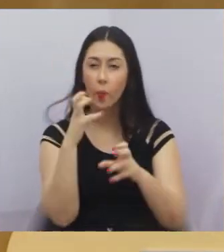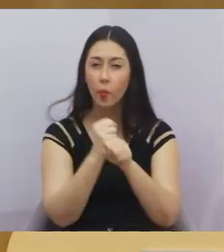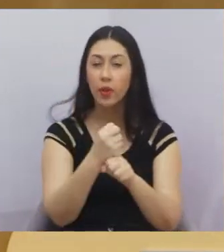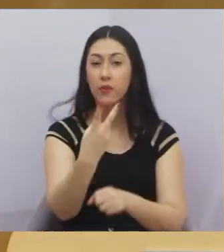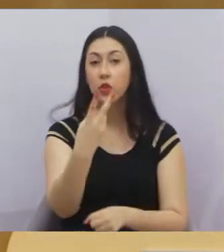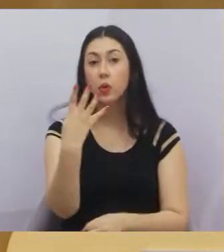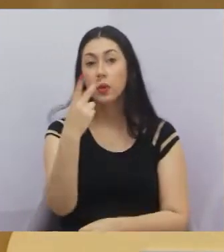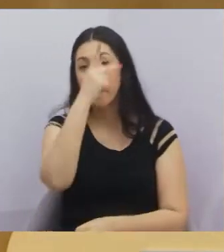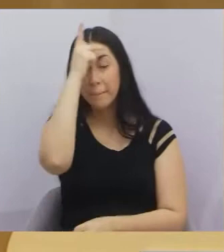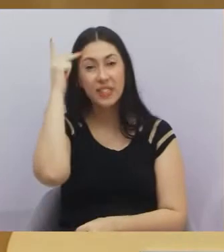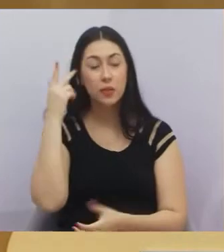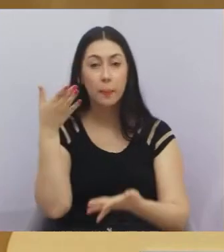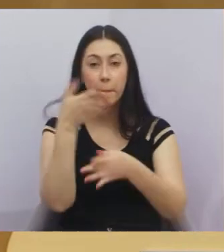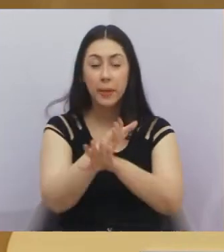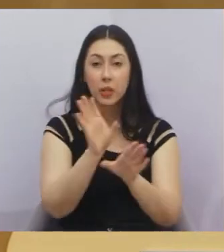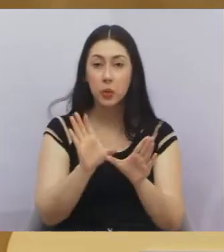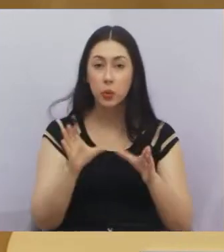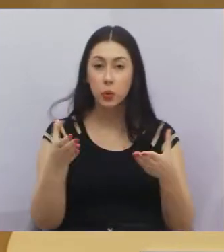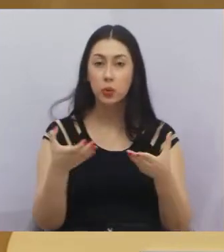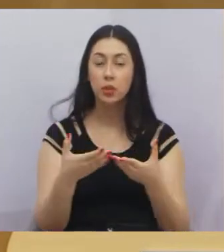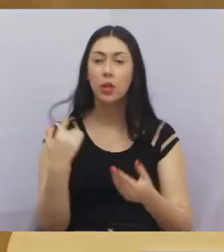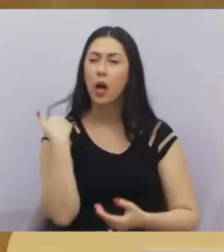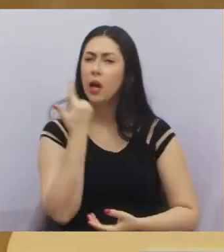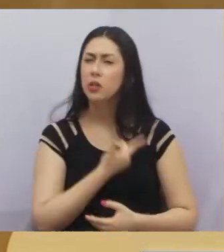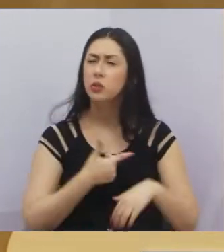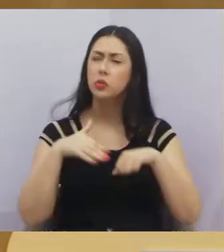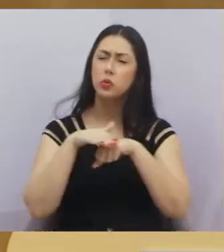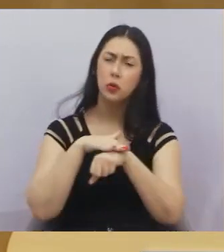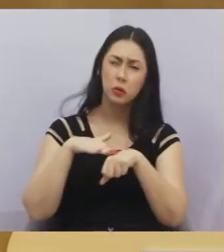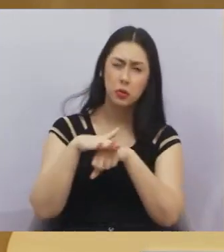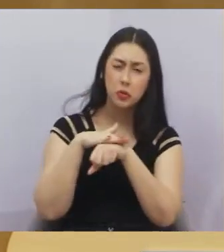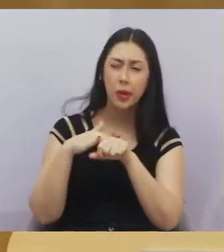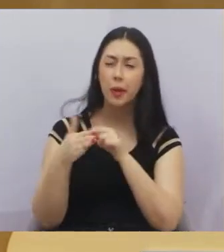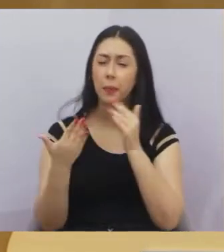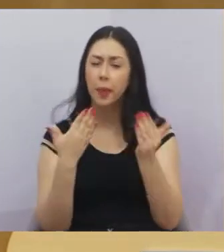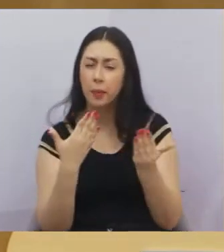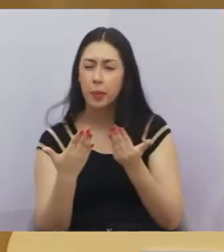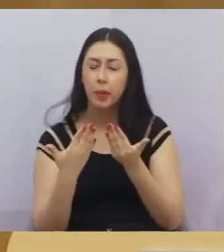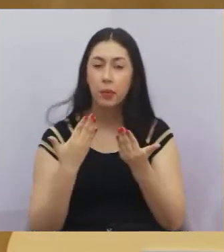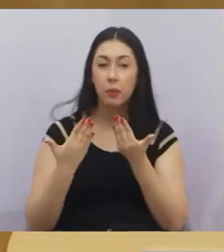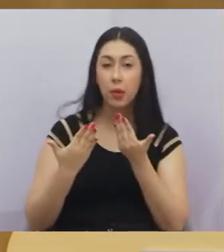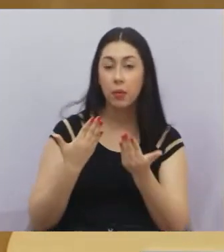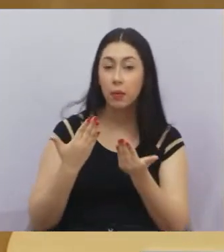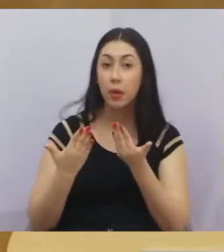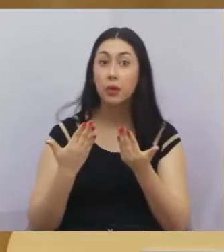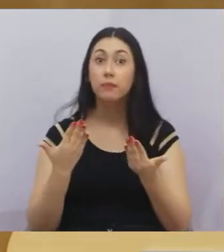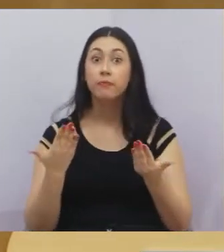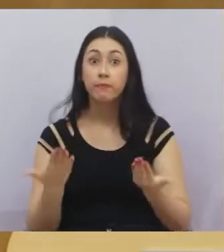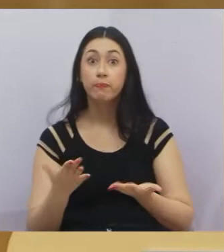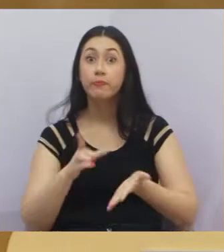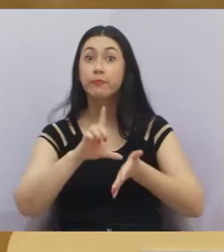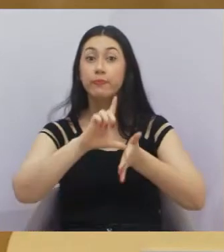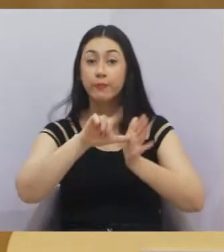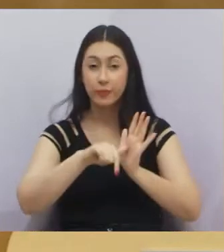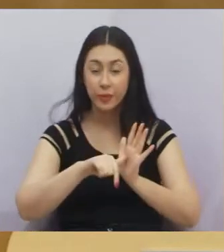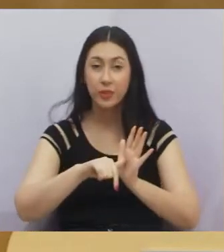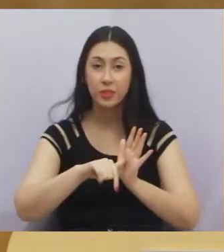24 pessoas no Conselho. Nós articulamos, conversamos, E